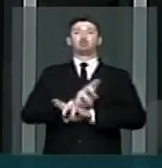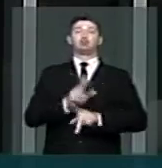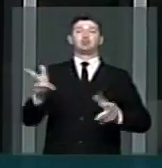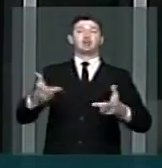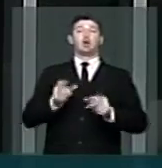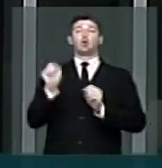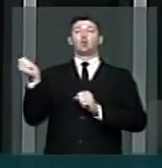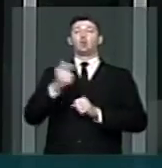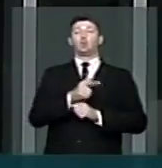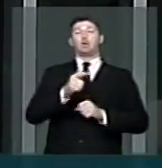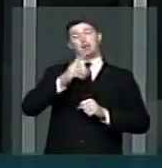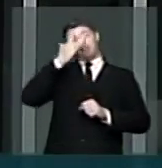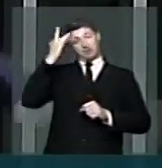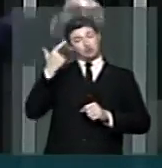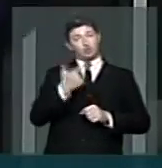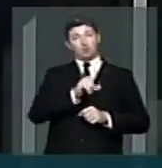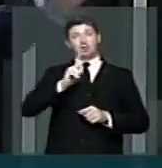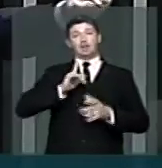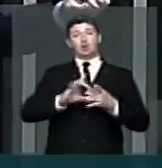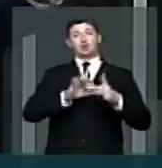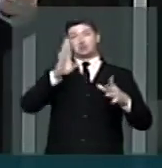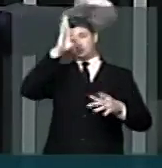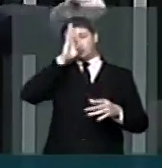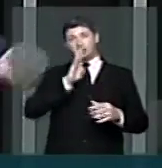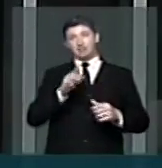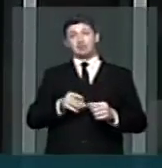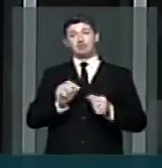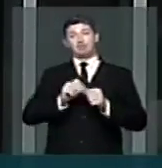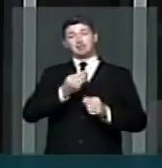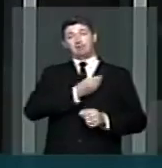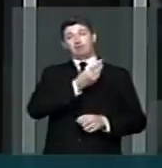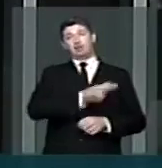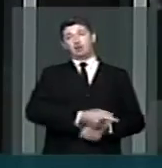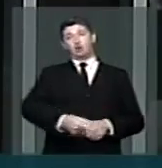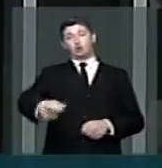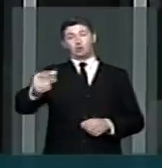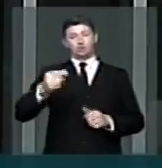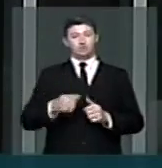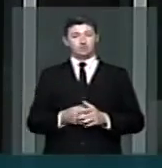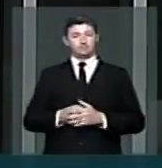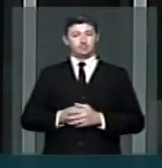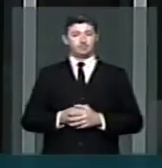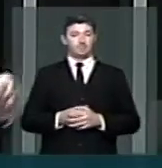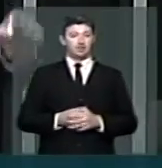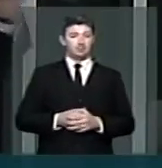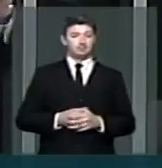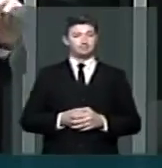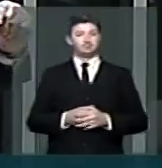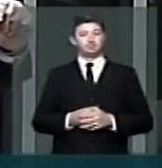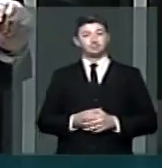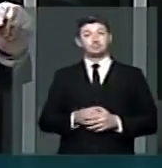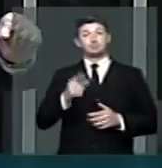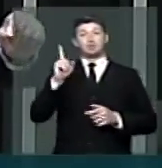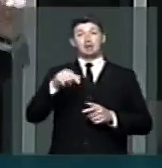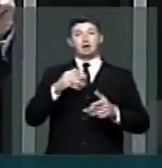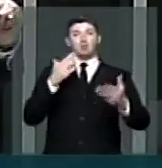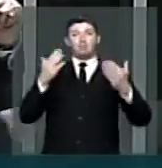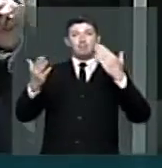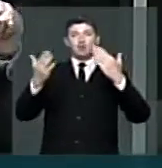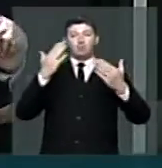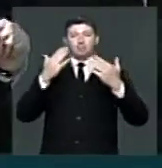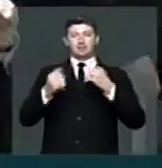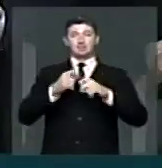vai ganhar uma autorização de graça e vai fazer pela vida inteira a diluição do seu investimento. É uma comparação,